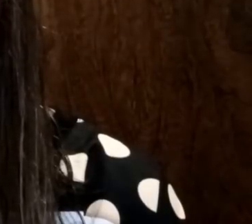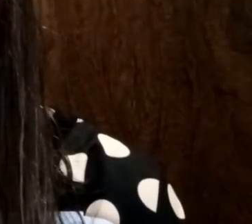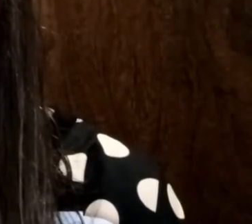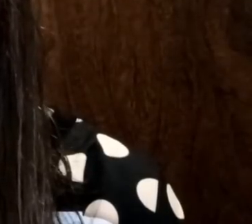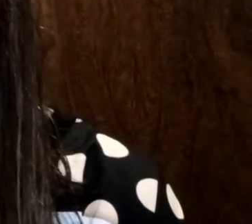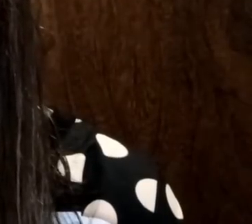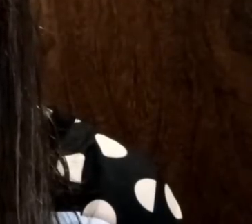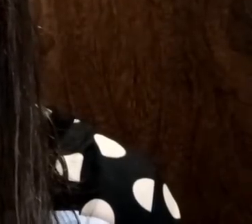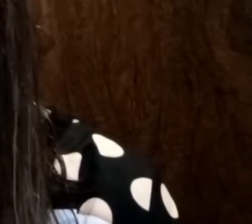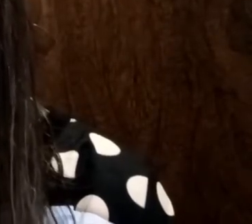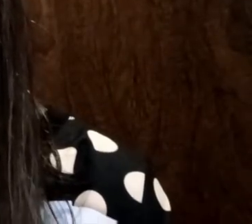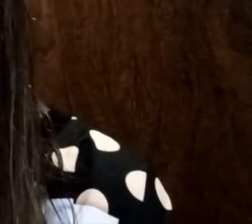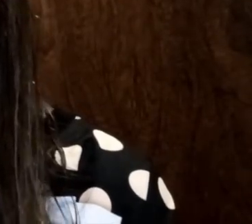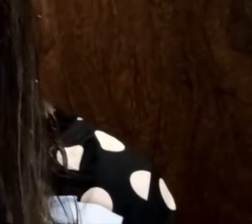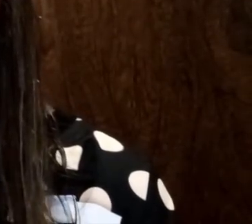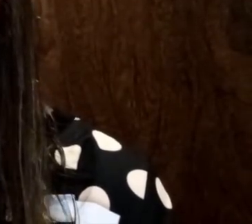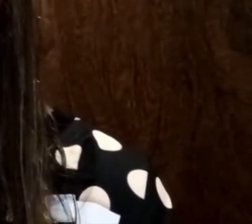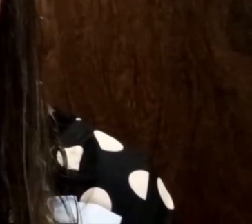Humanidade.